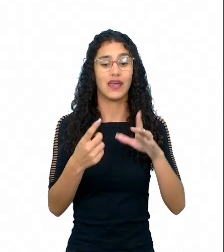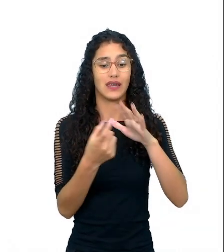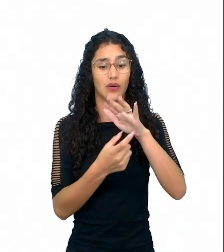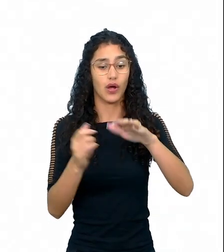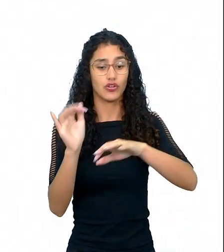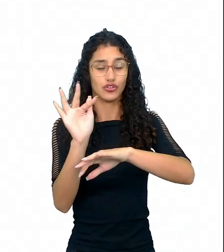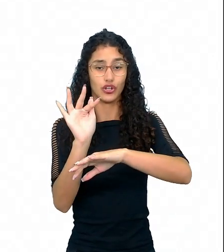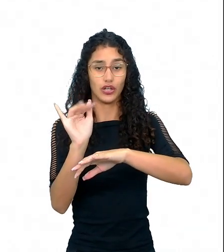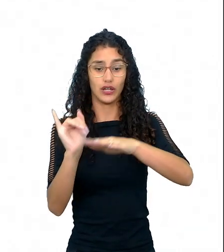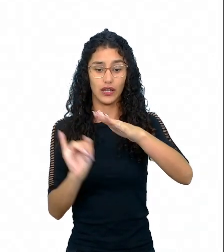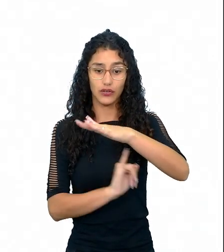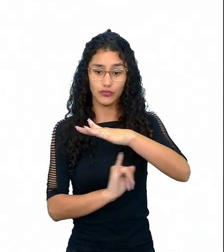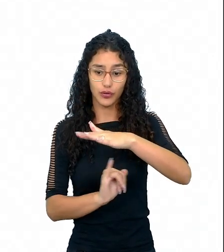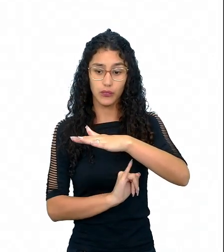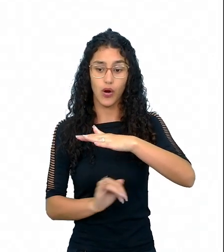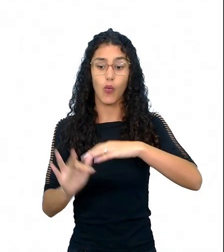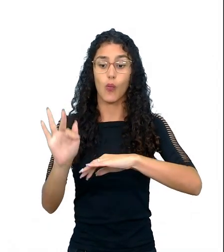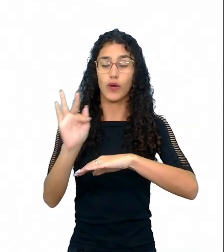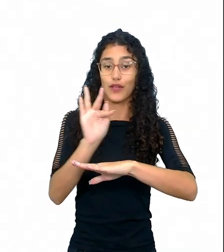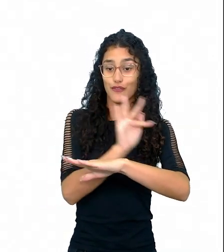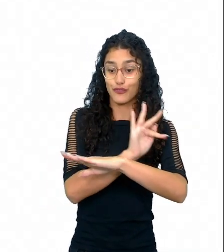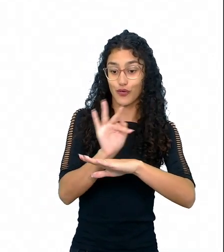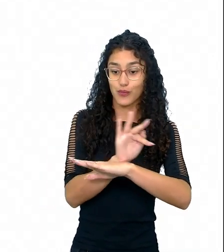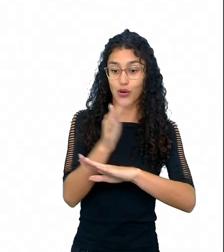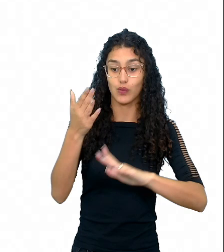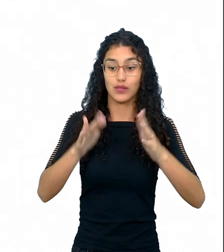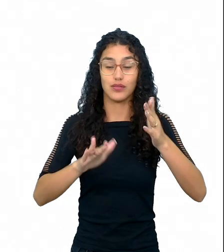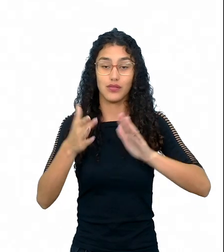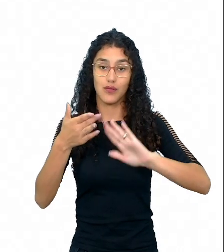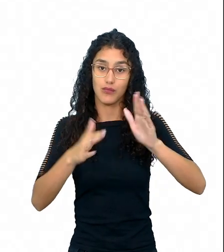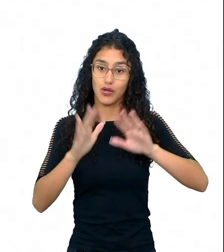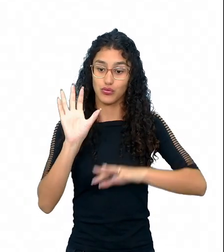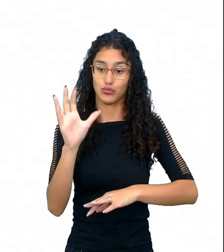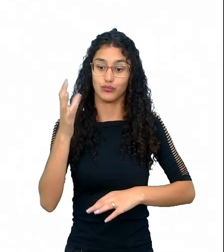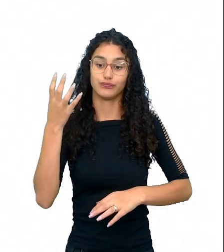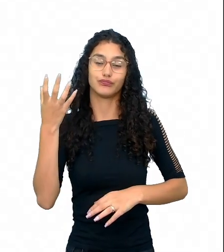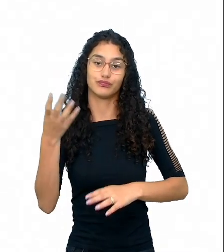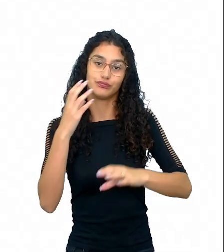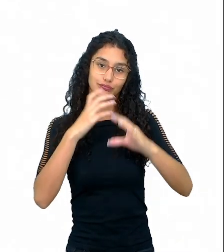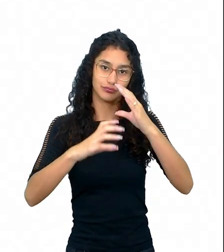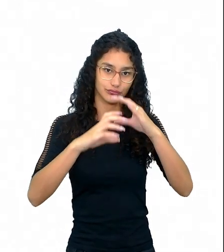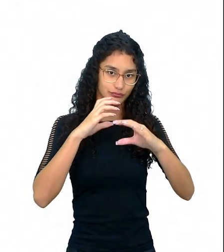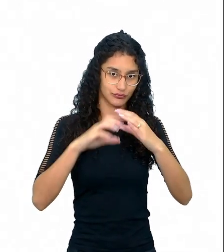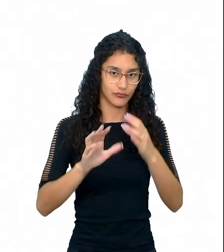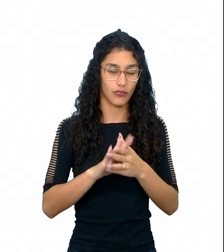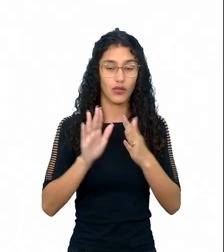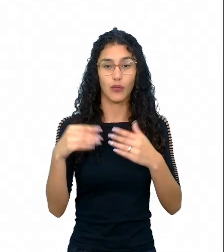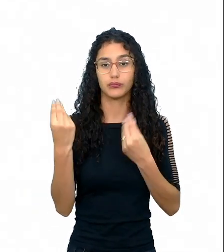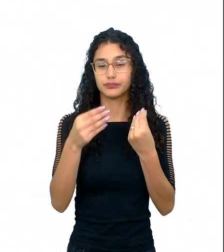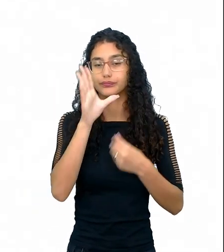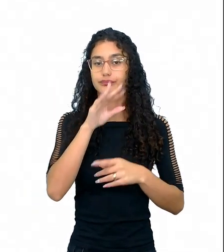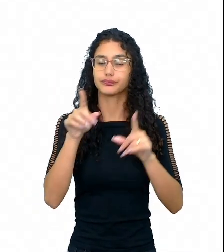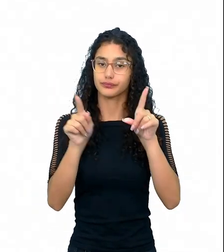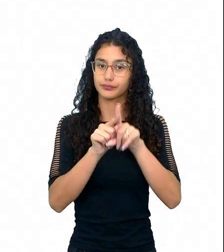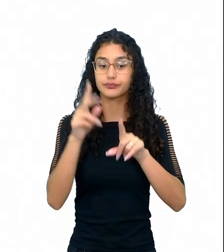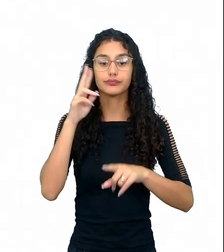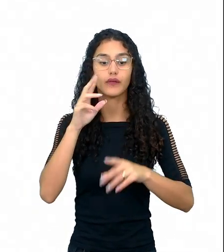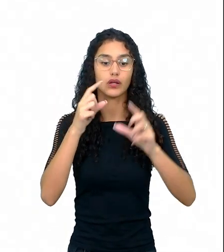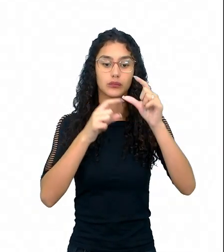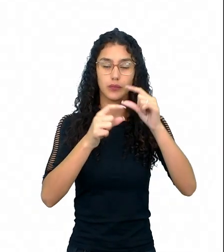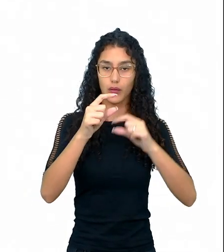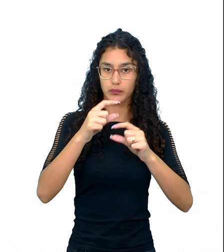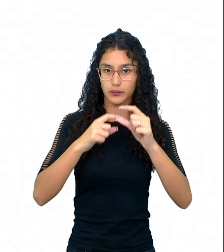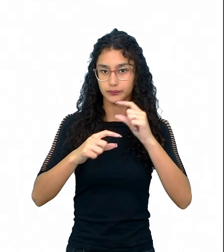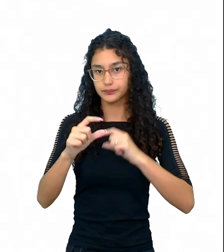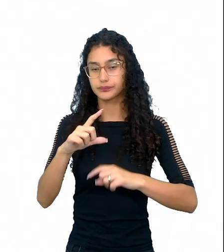informal quanto a linguagem formal dependem da situação comunicativa. Então, como nós falamos, né, histórias em